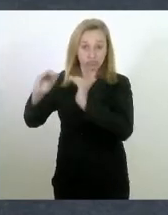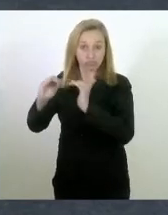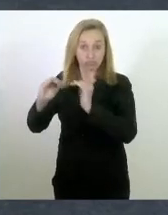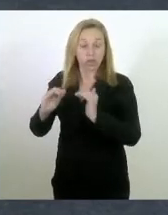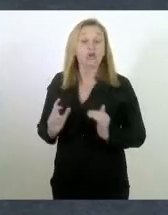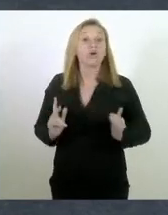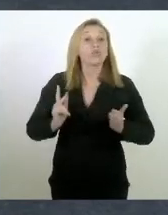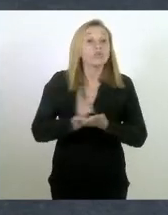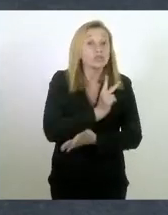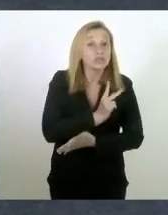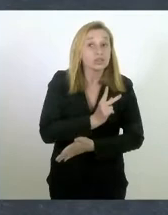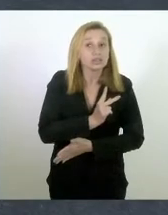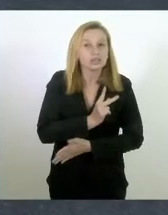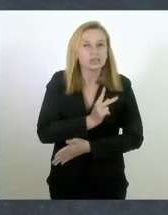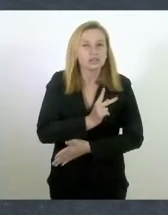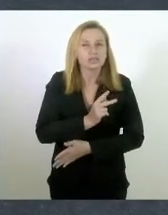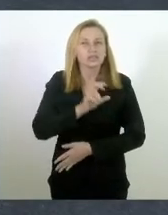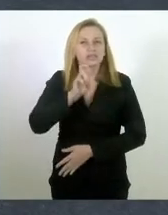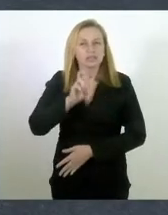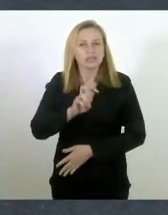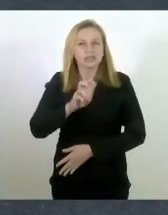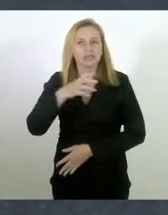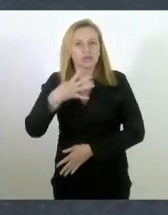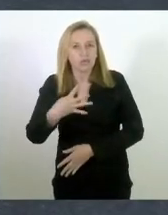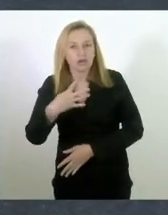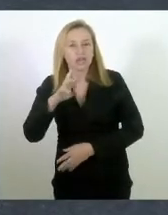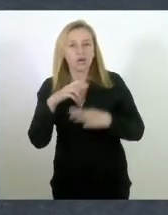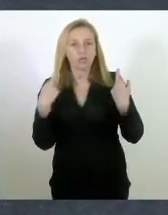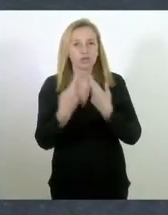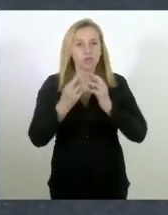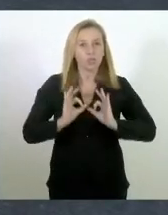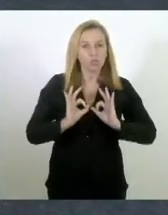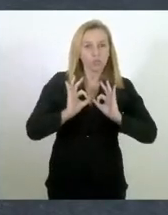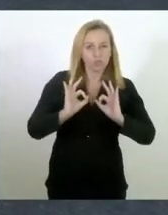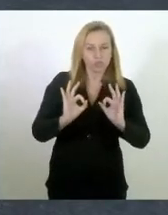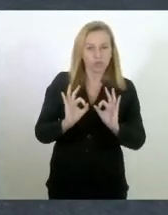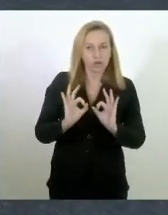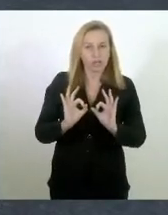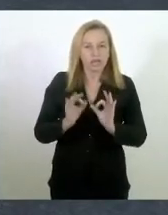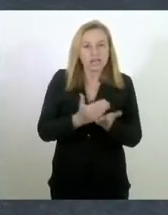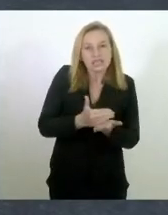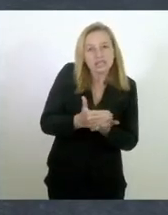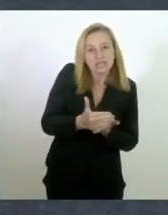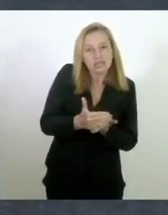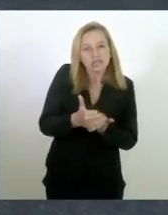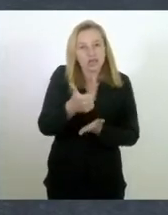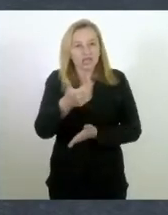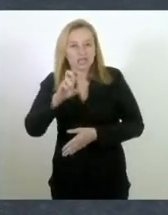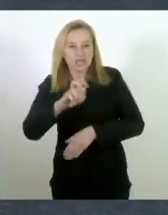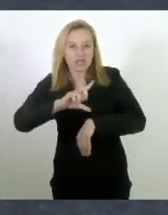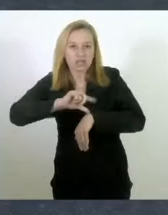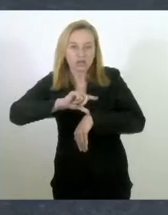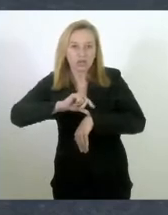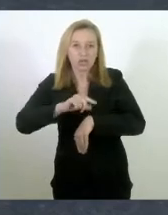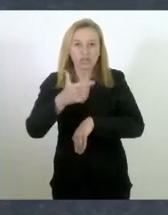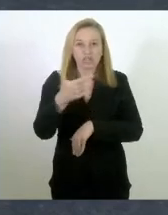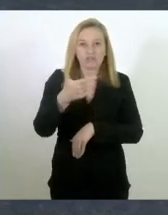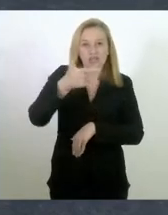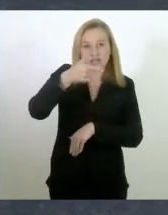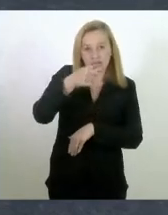o ocorrido na 54ª sessão ordinária que iniciada as